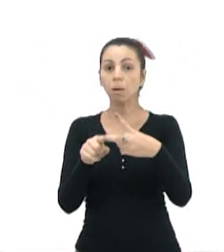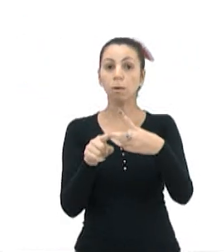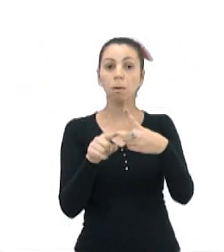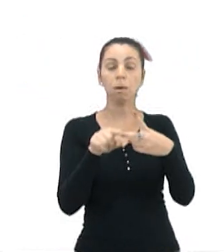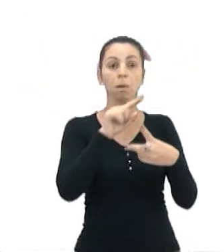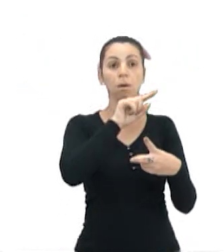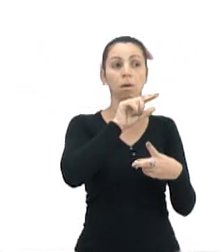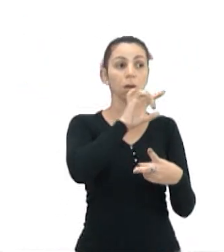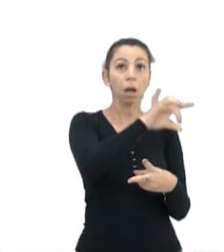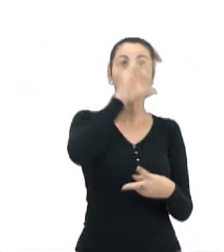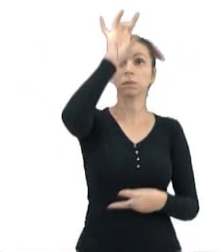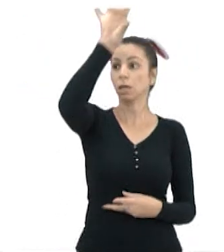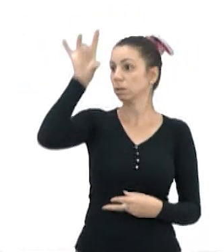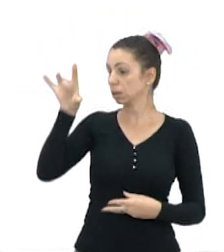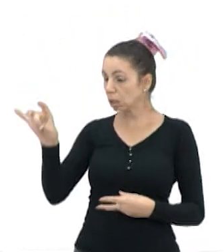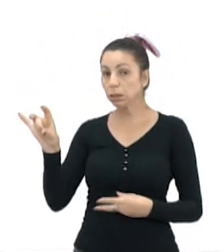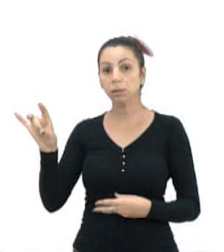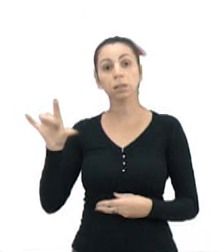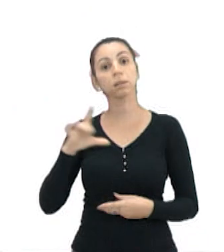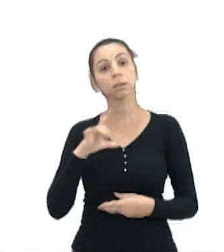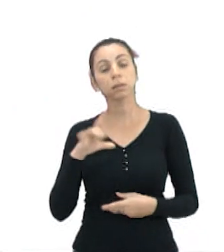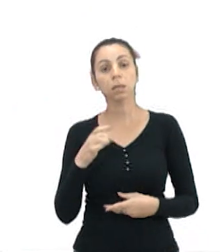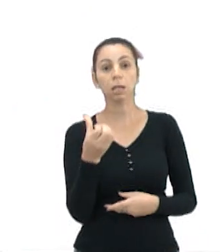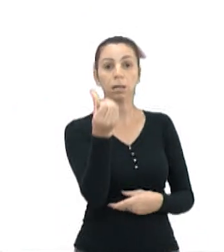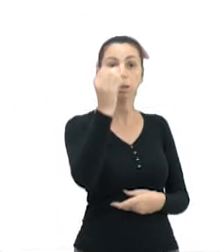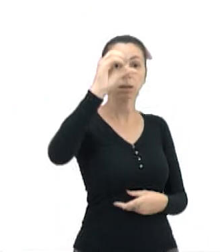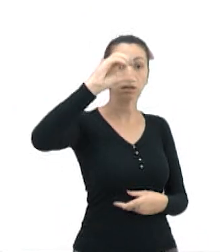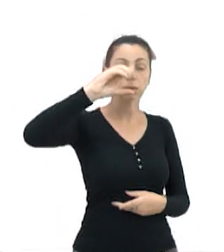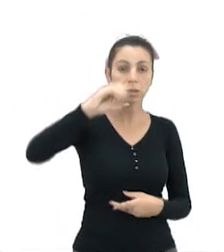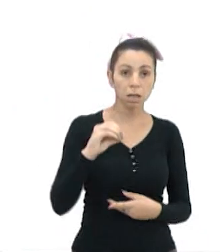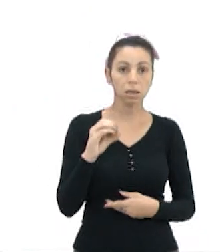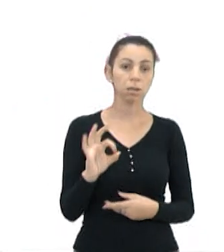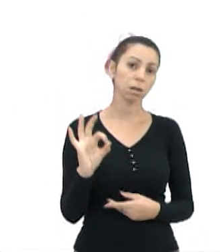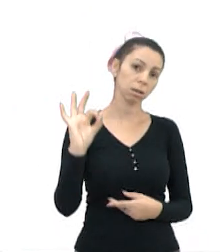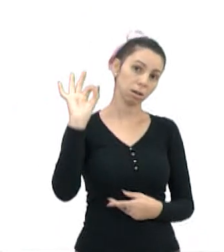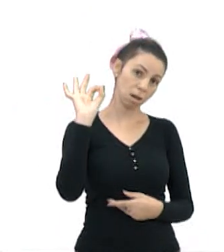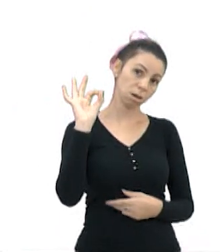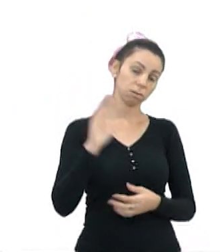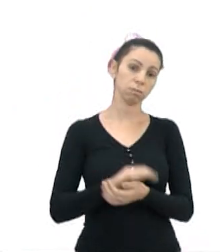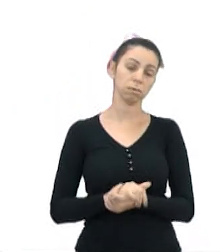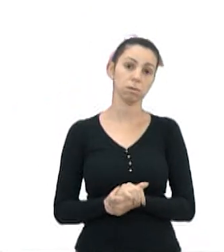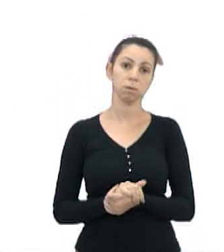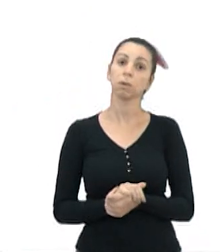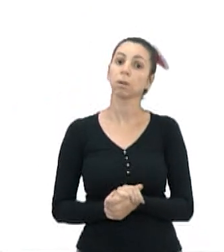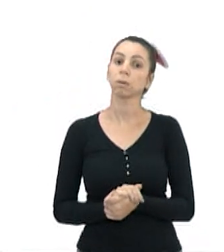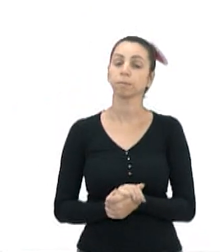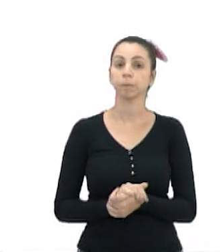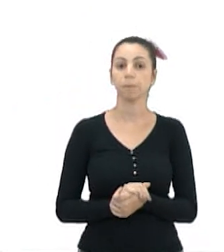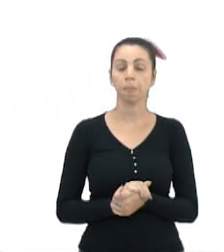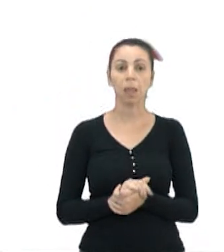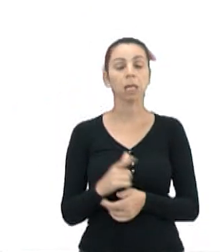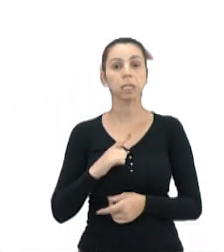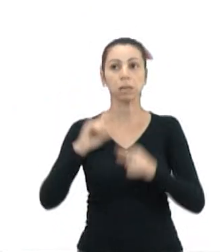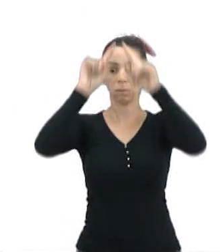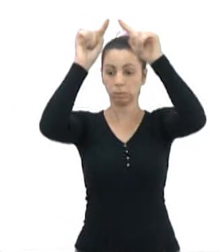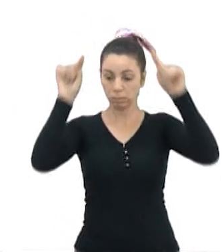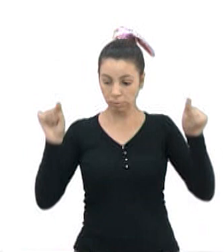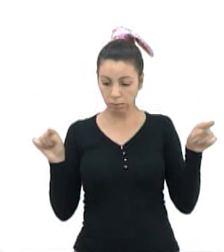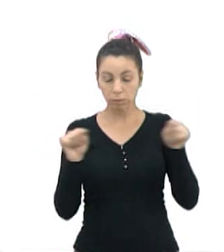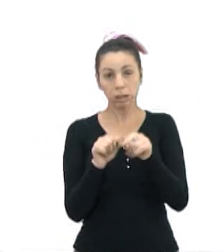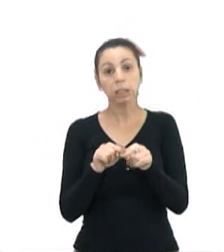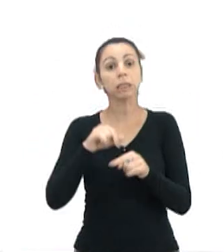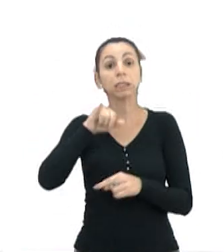Por quê? Para que haja um triângulo, a soma dos ângulos internos tem que ser igual a 180 graus. Se é